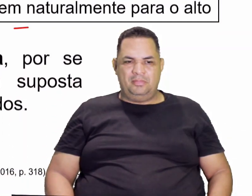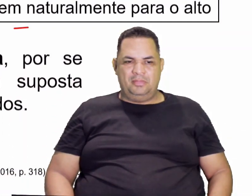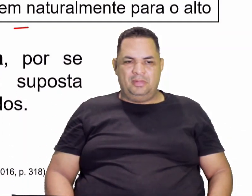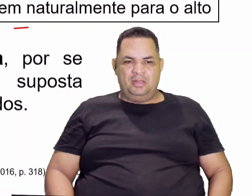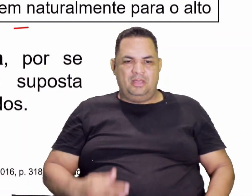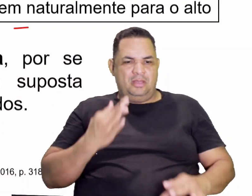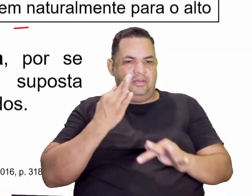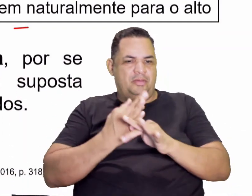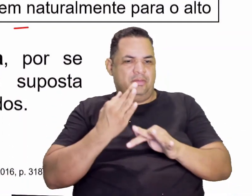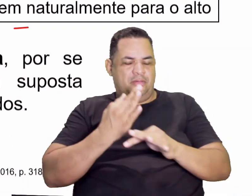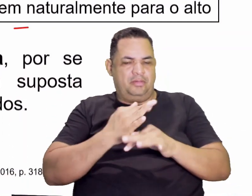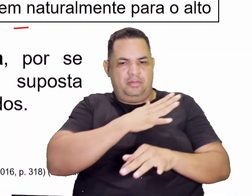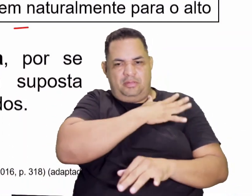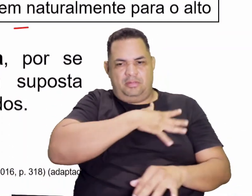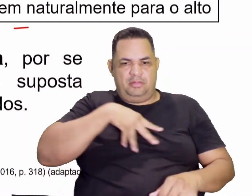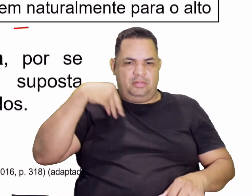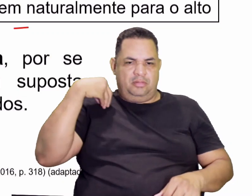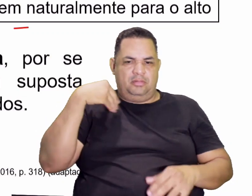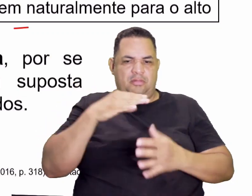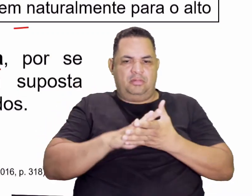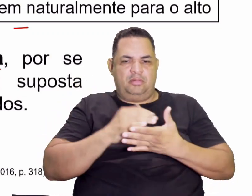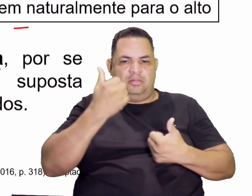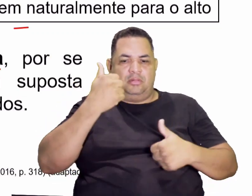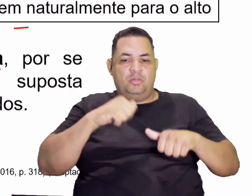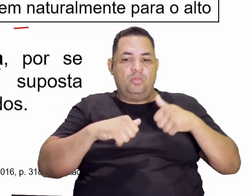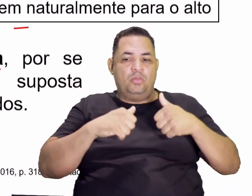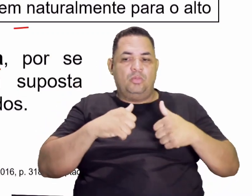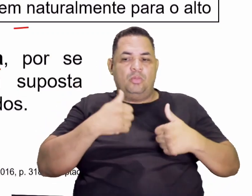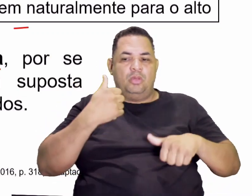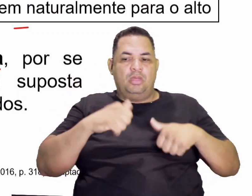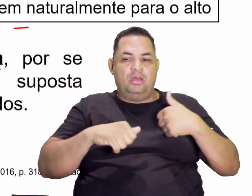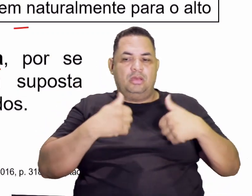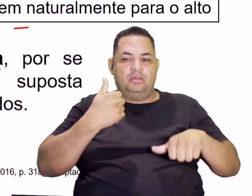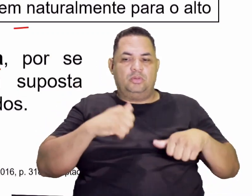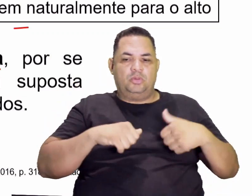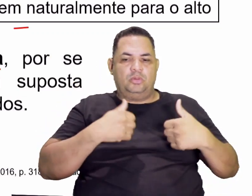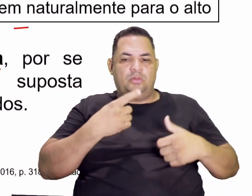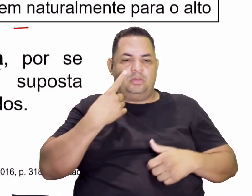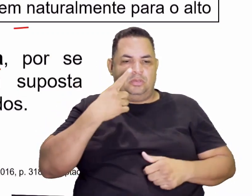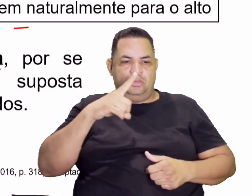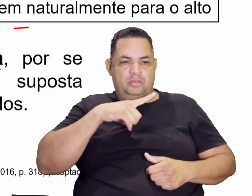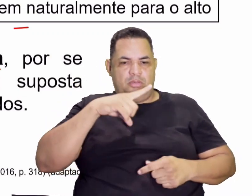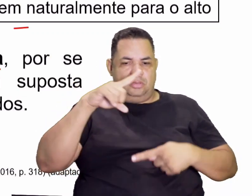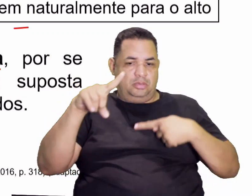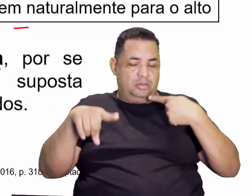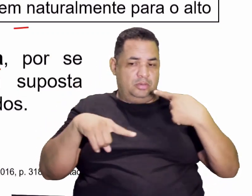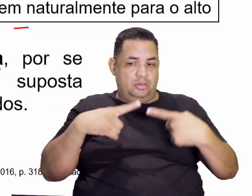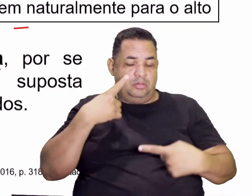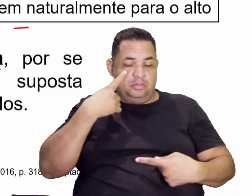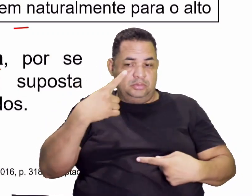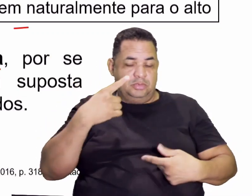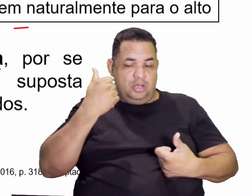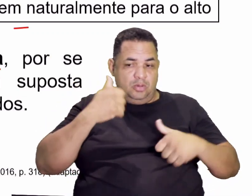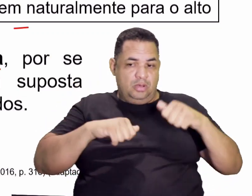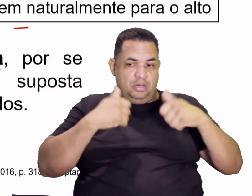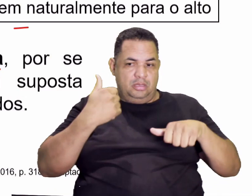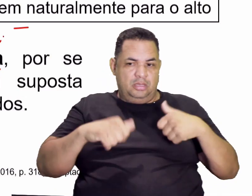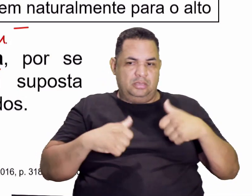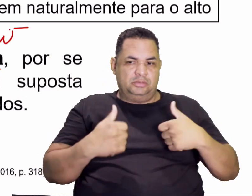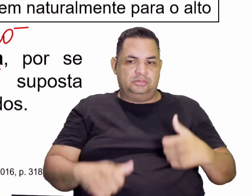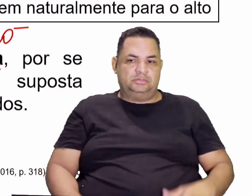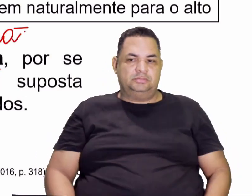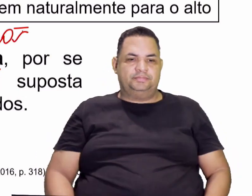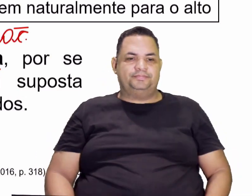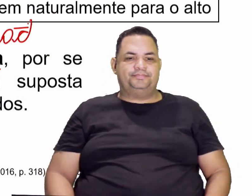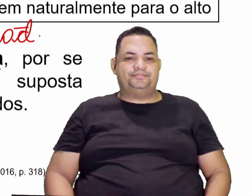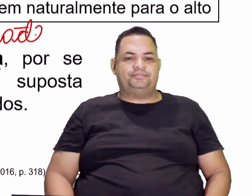A física aristotélica era qualitativa, que visava o que? A qualidade.